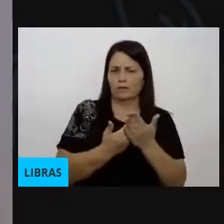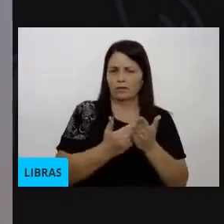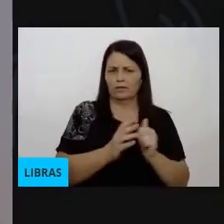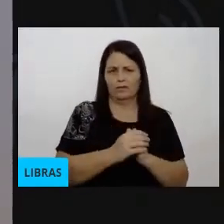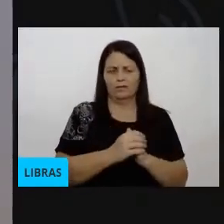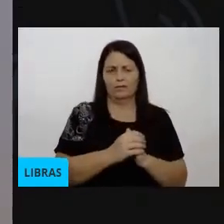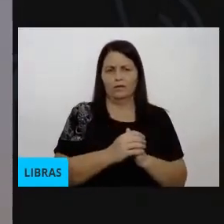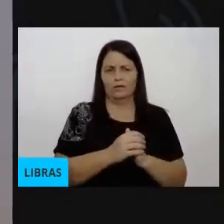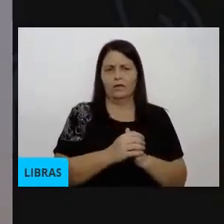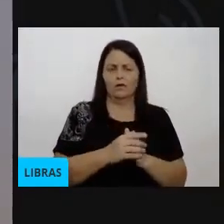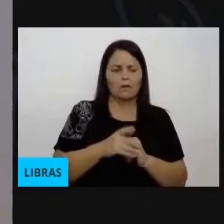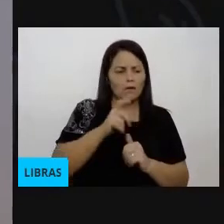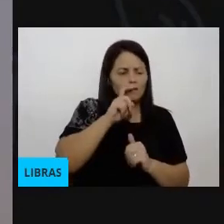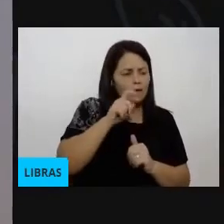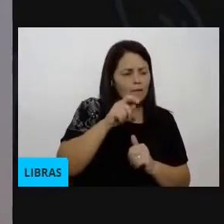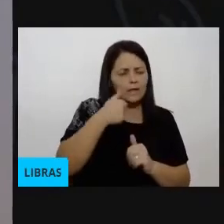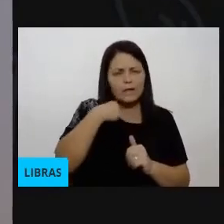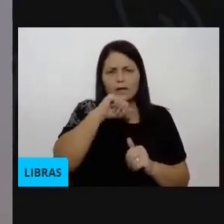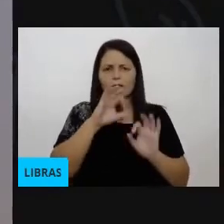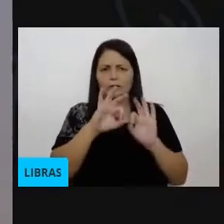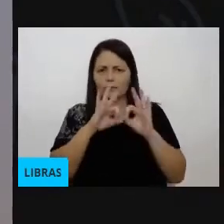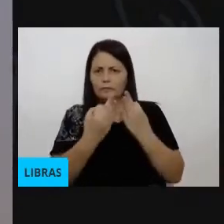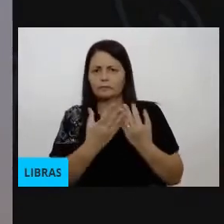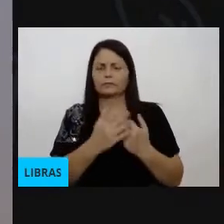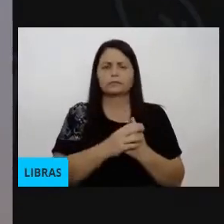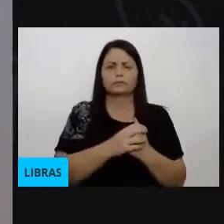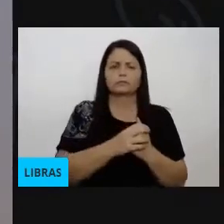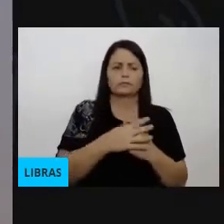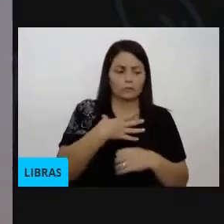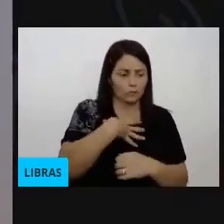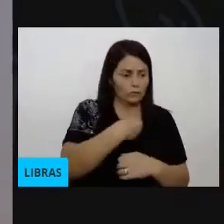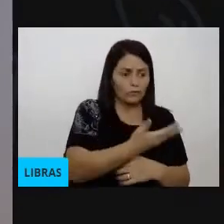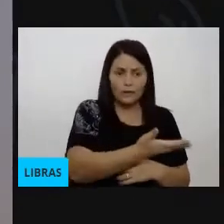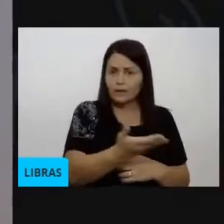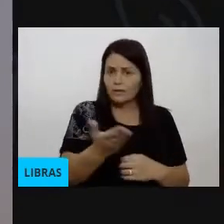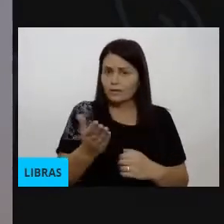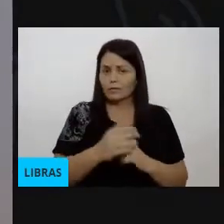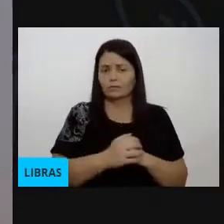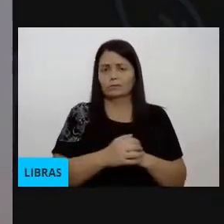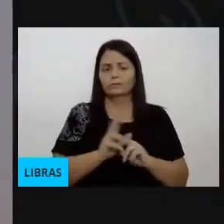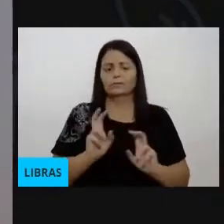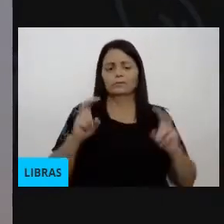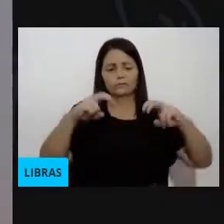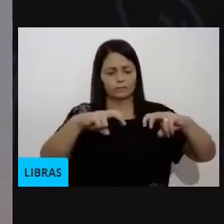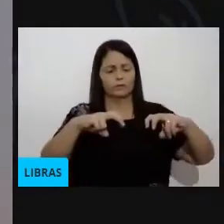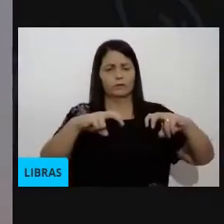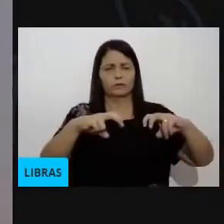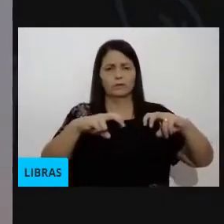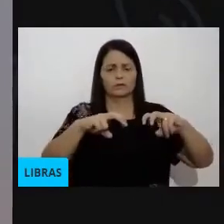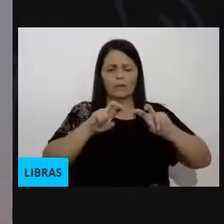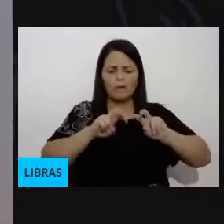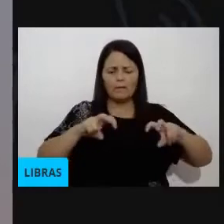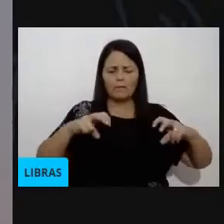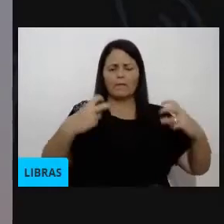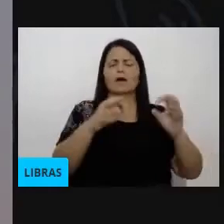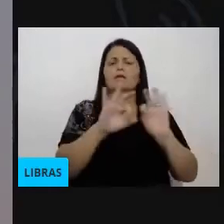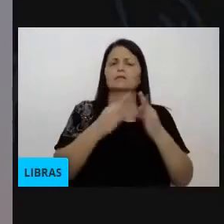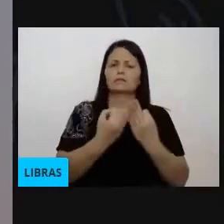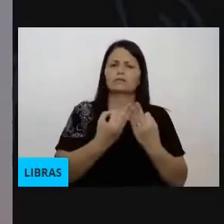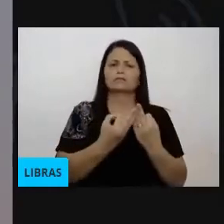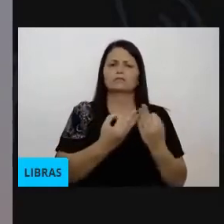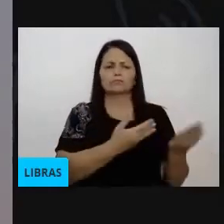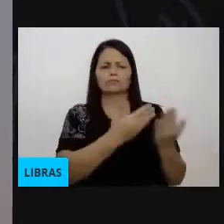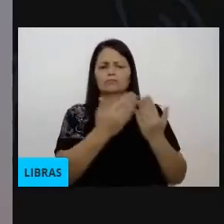dialoguem com os pares, dialoguem com seus filhos, com seus maridos, com suas